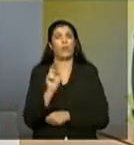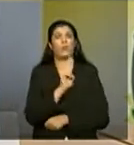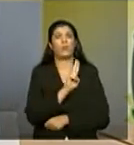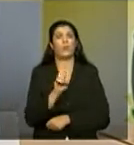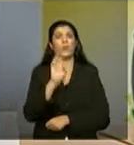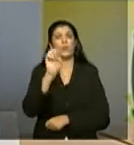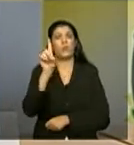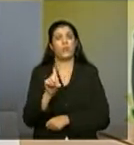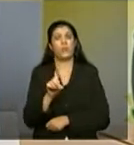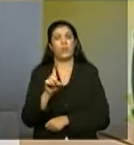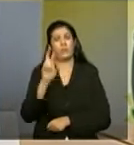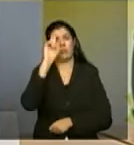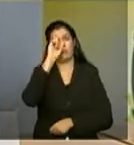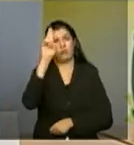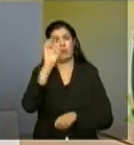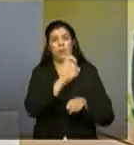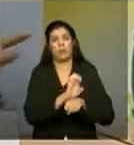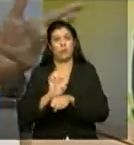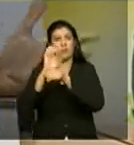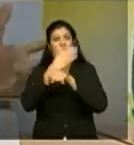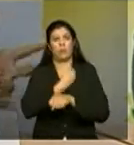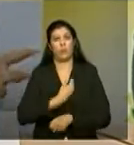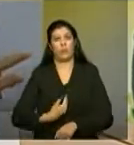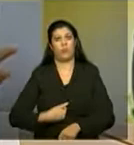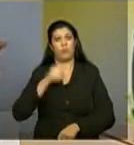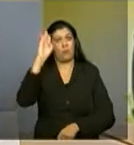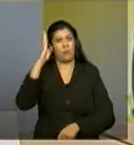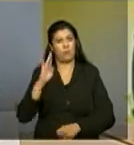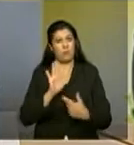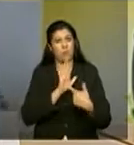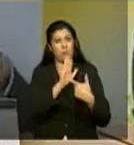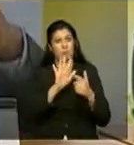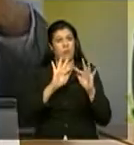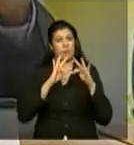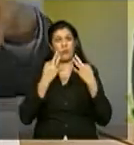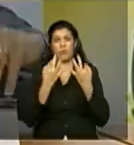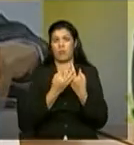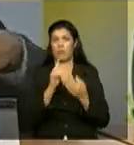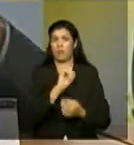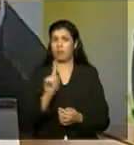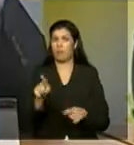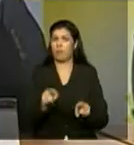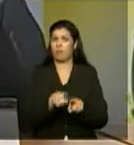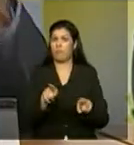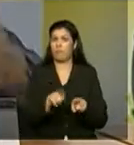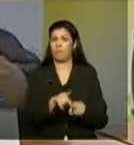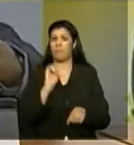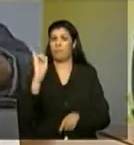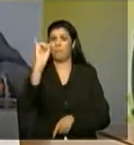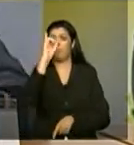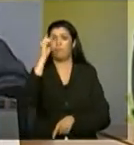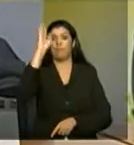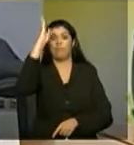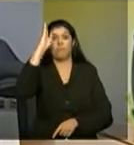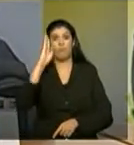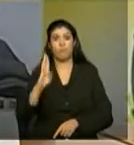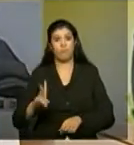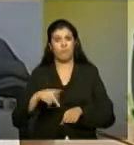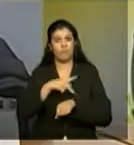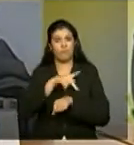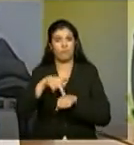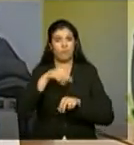de estado brasileiro não para a família apenas mas sobretudo para a nação brasileira